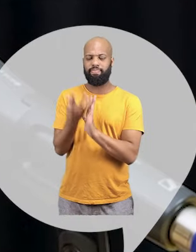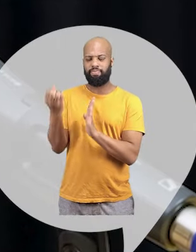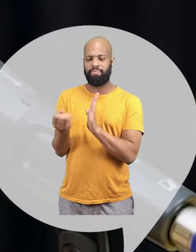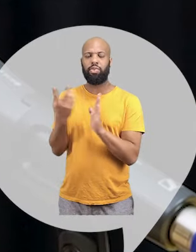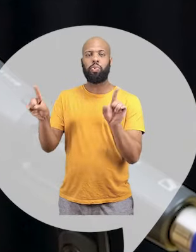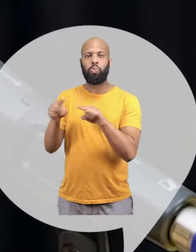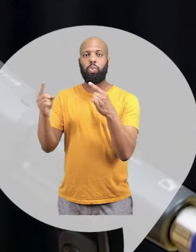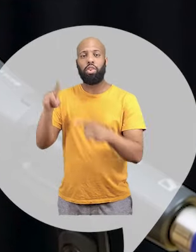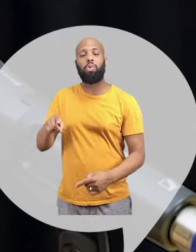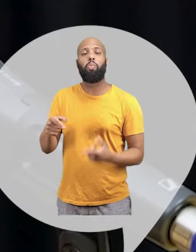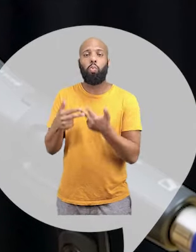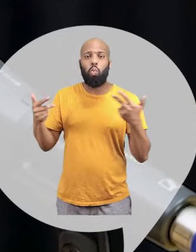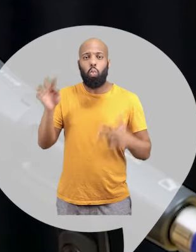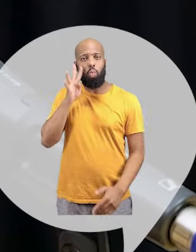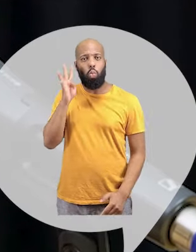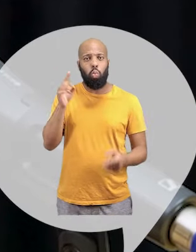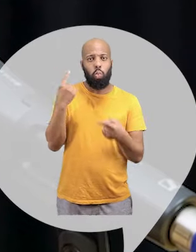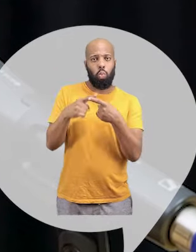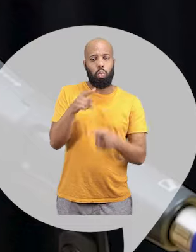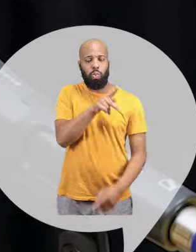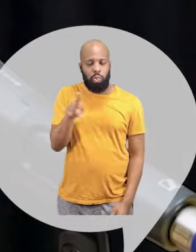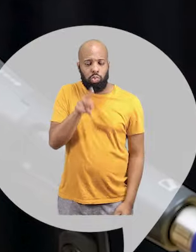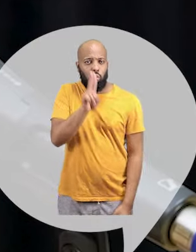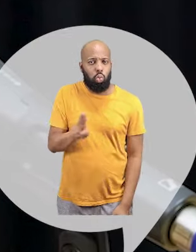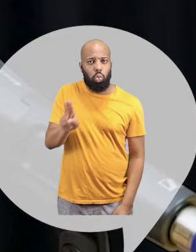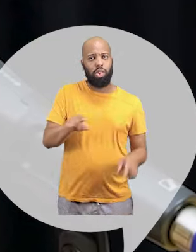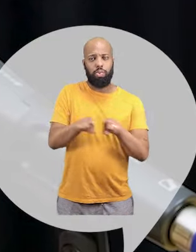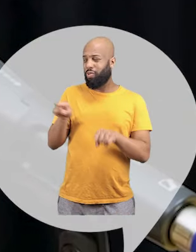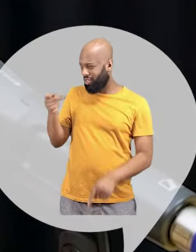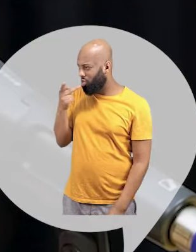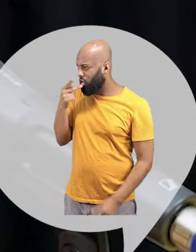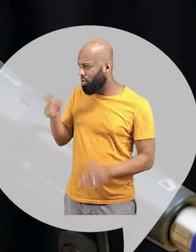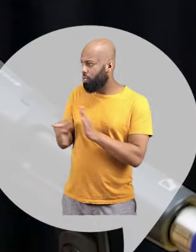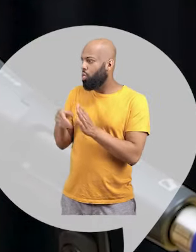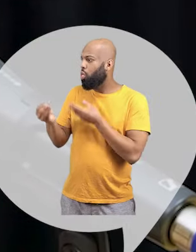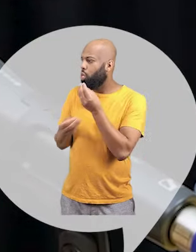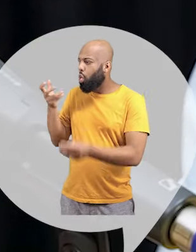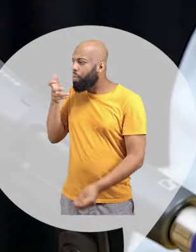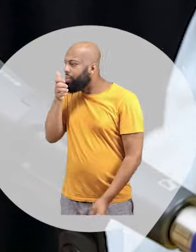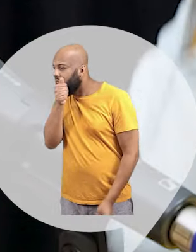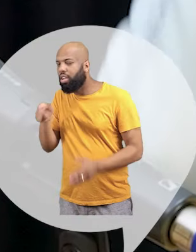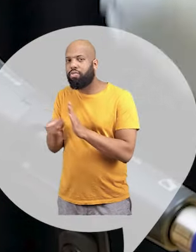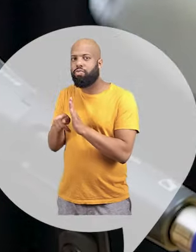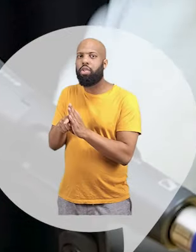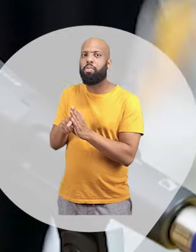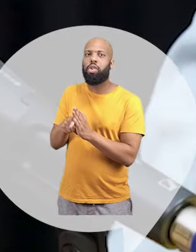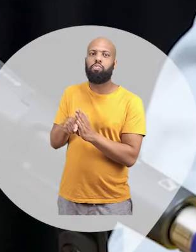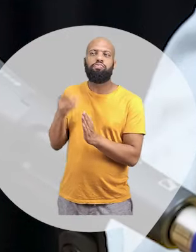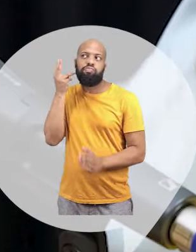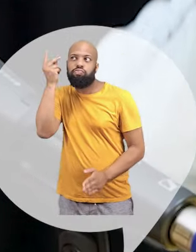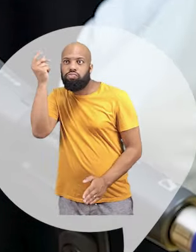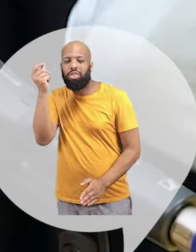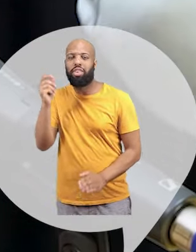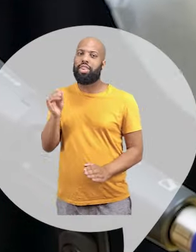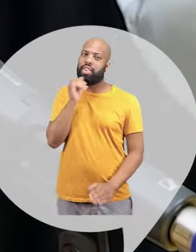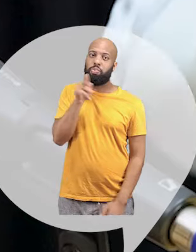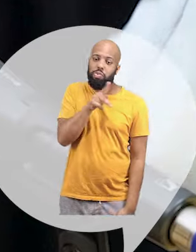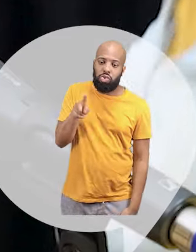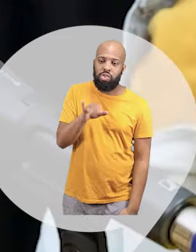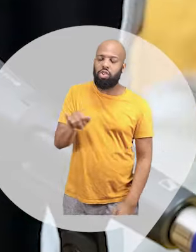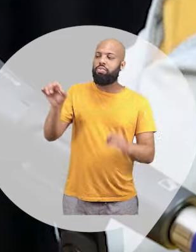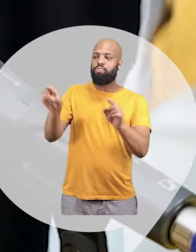musical então tipo Foi algo bacana porque os professores também utilizam você falou dessa questão de captação de áudio um professor que